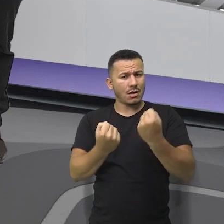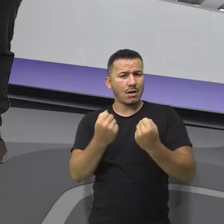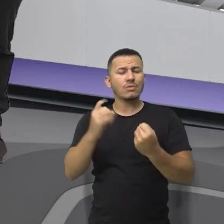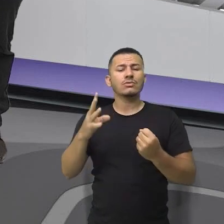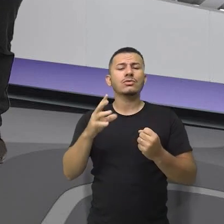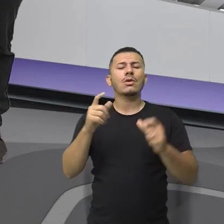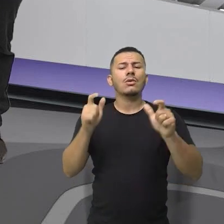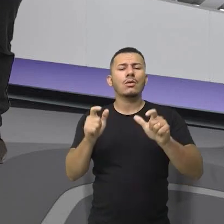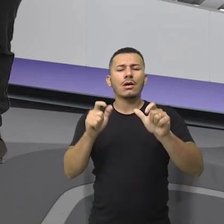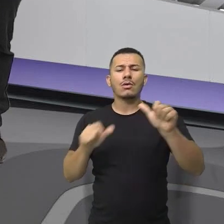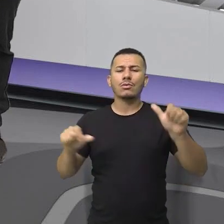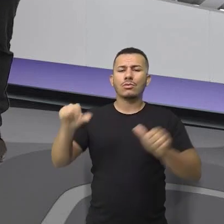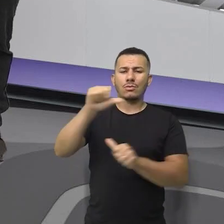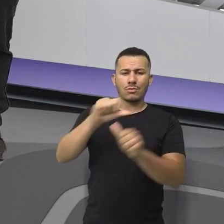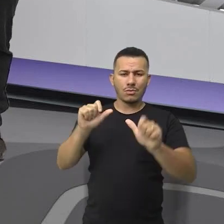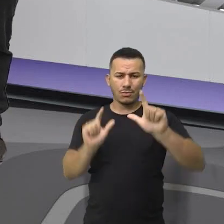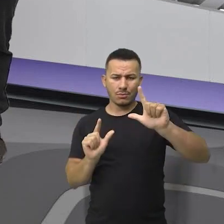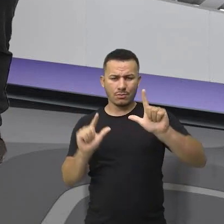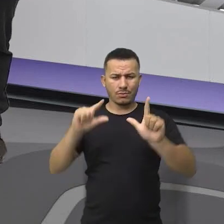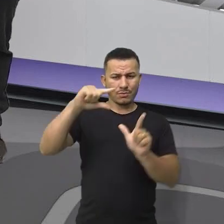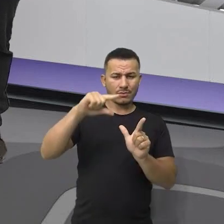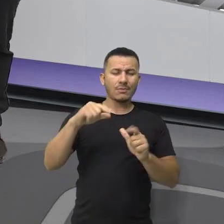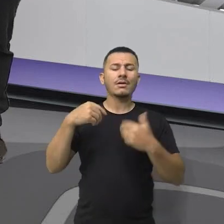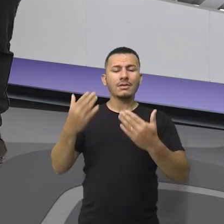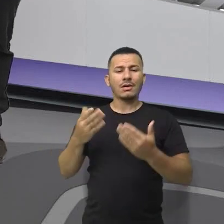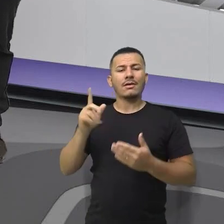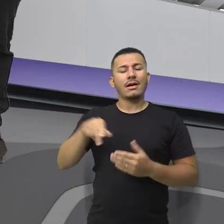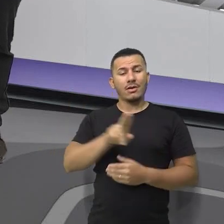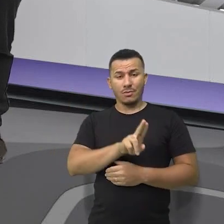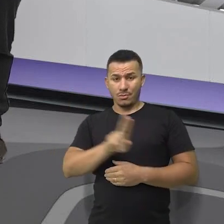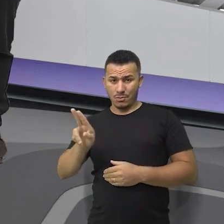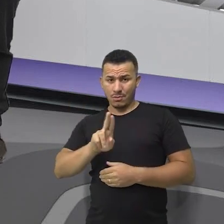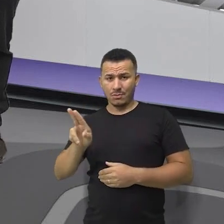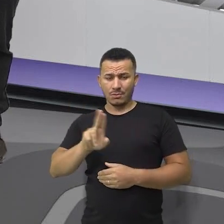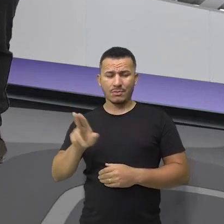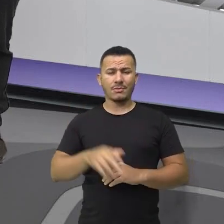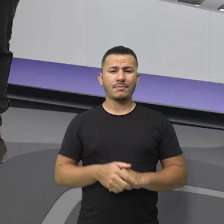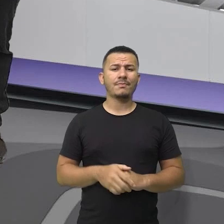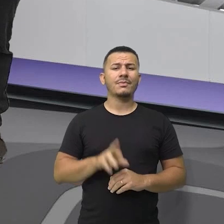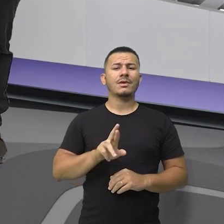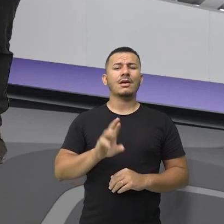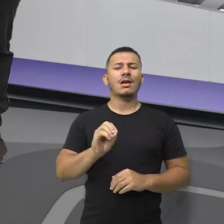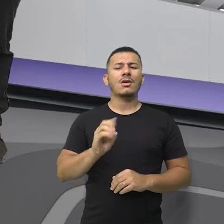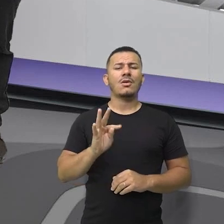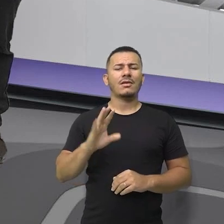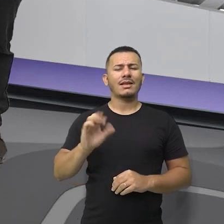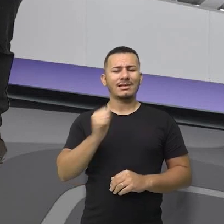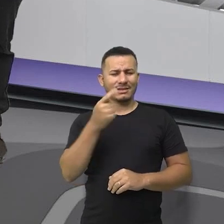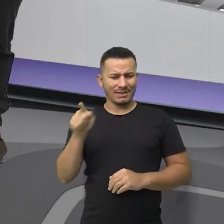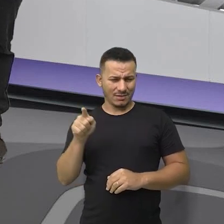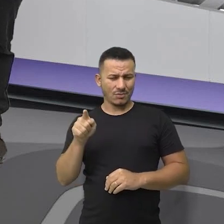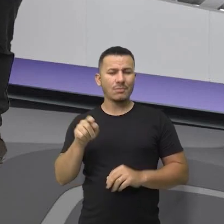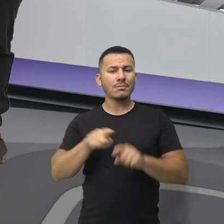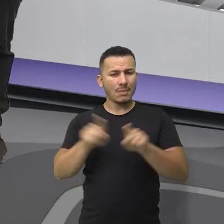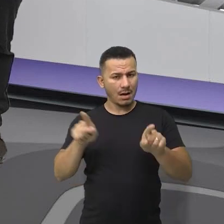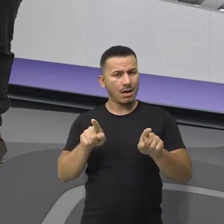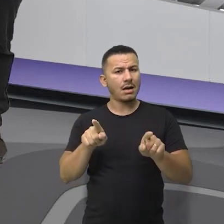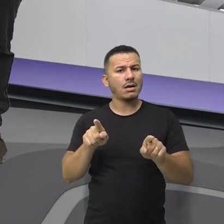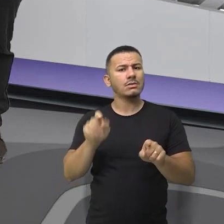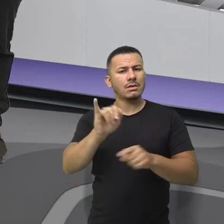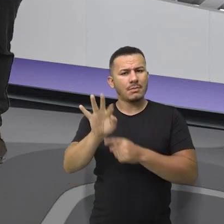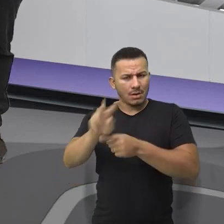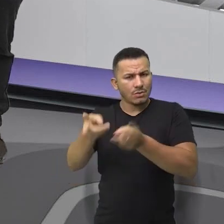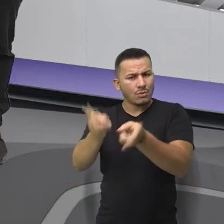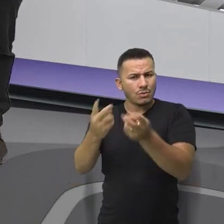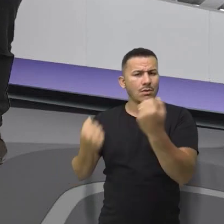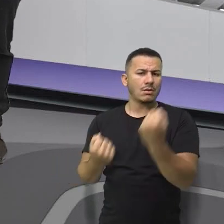mudou a posição da imagem, tá legal? E a gente vai dizer que houve aí uma rotação da imagem, mas a imagem continua sendo a